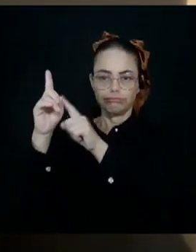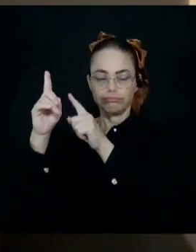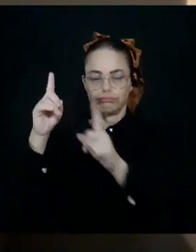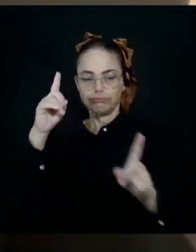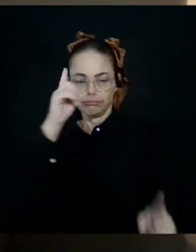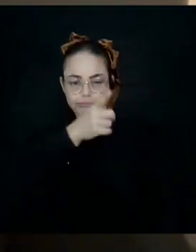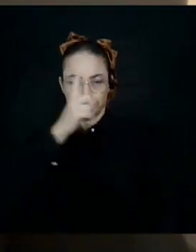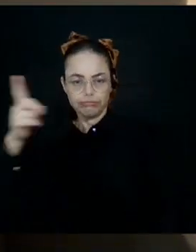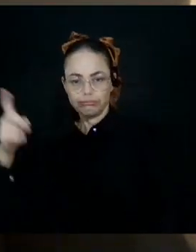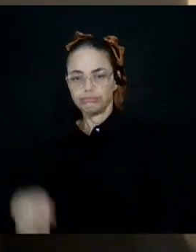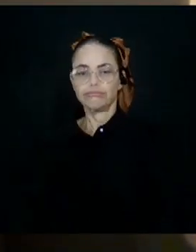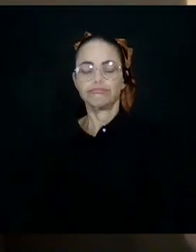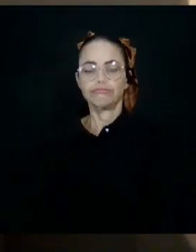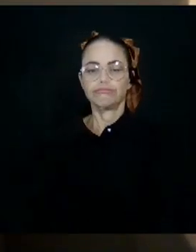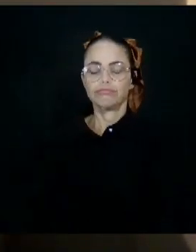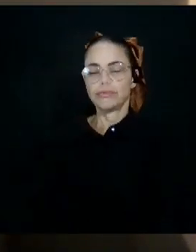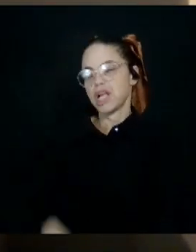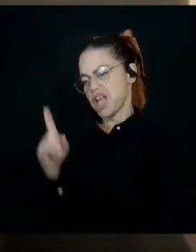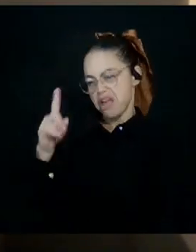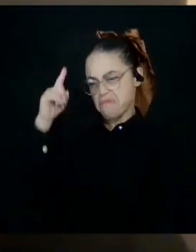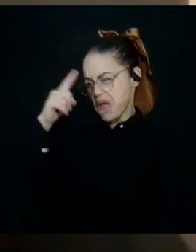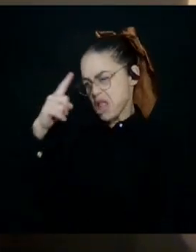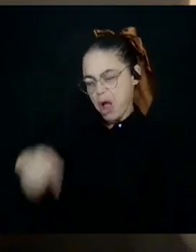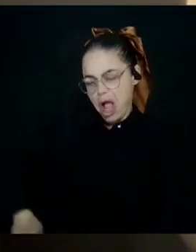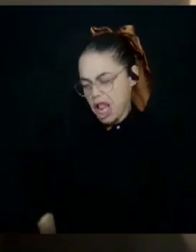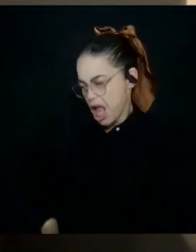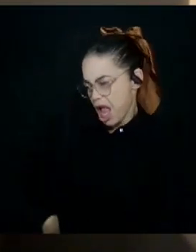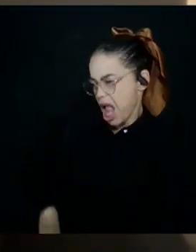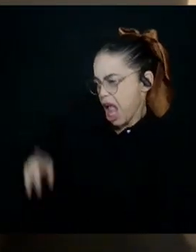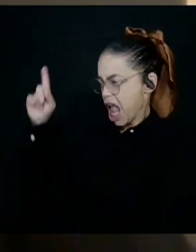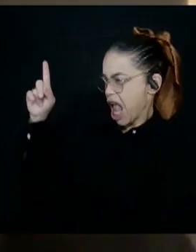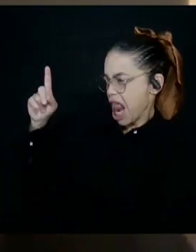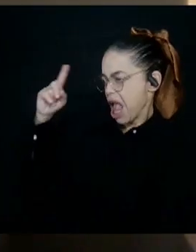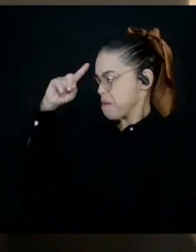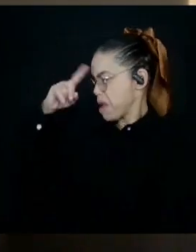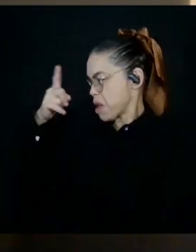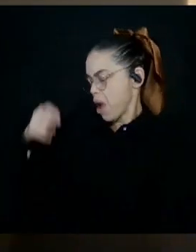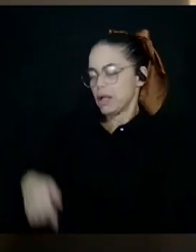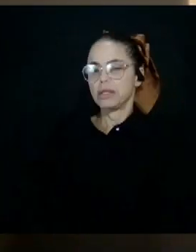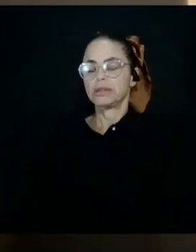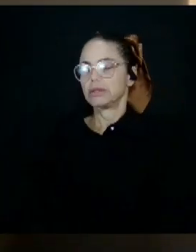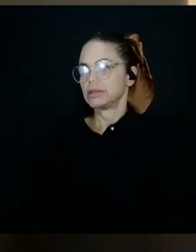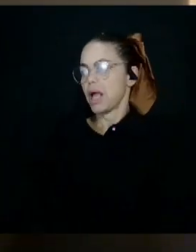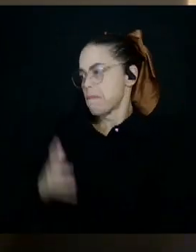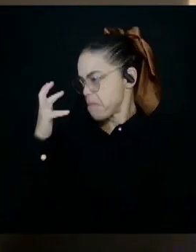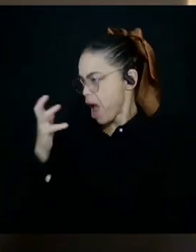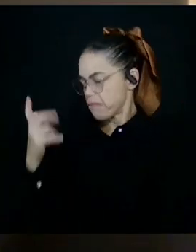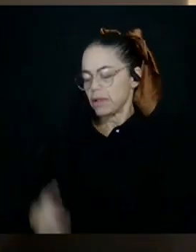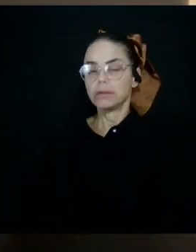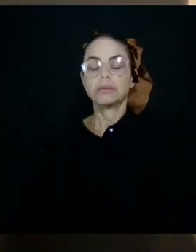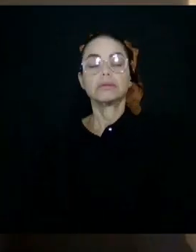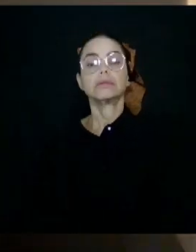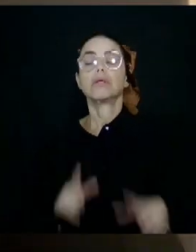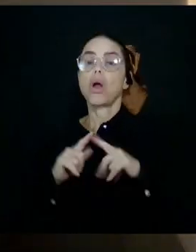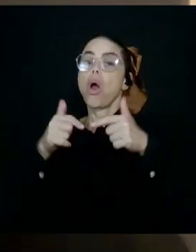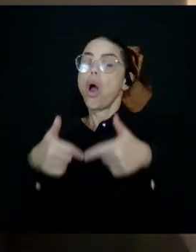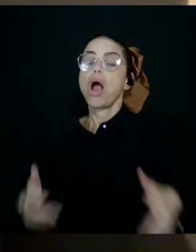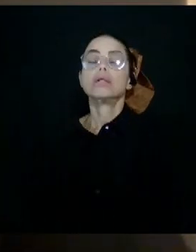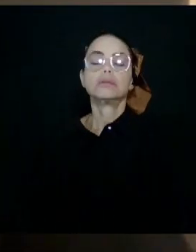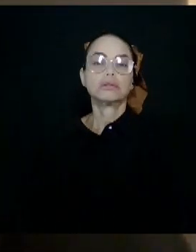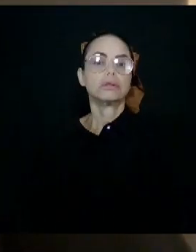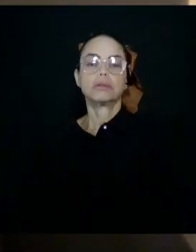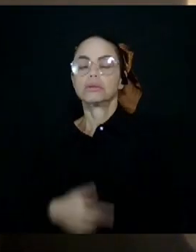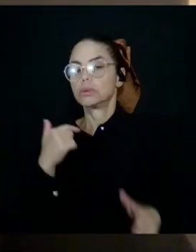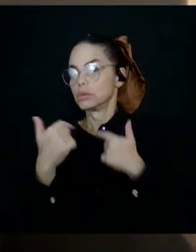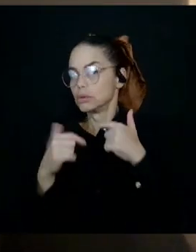rótulos, né? Como vocês estavam falando, né? Como da mandona, por exemplo. E a mulher enfrenta aí não apenas no mercado de trabalho, né, mas mesmo às